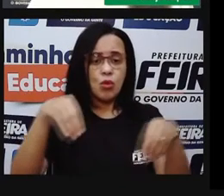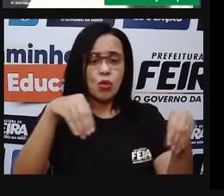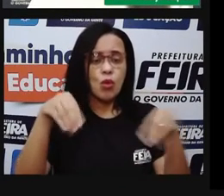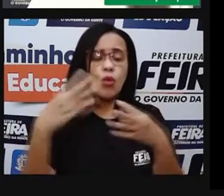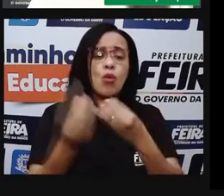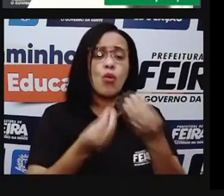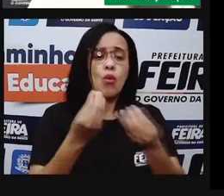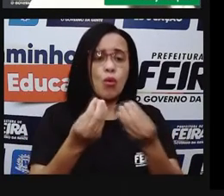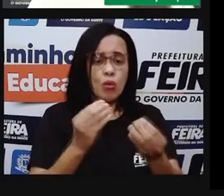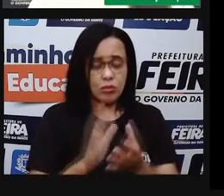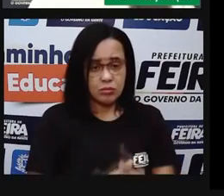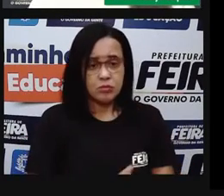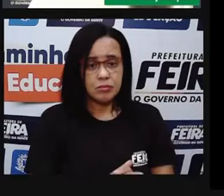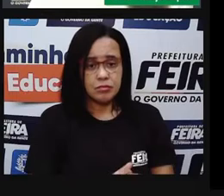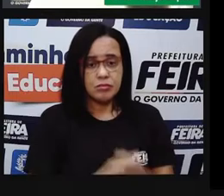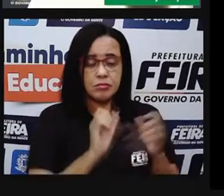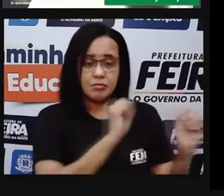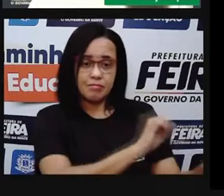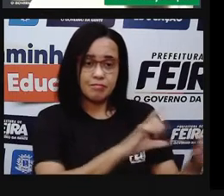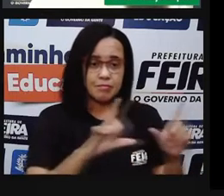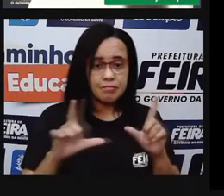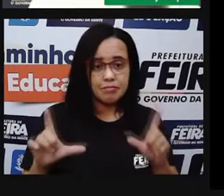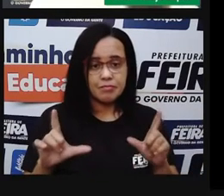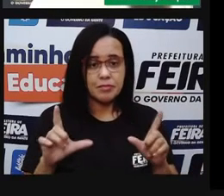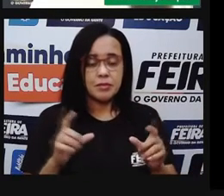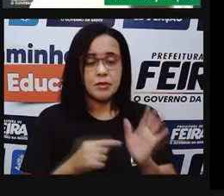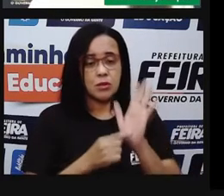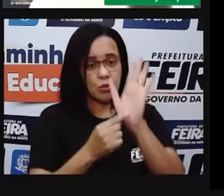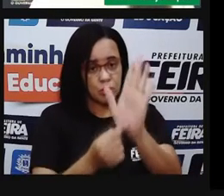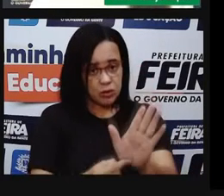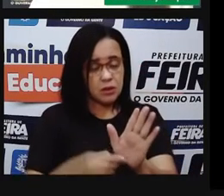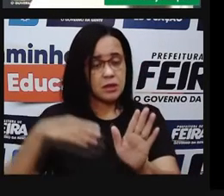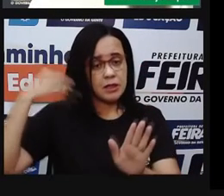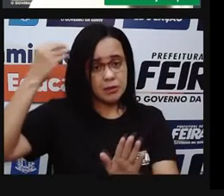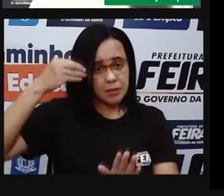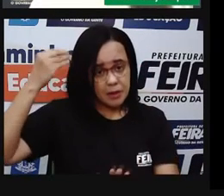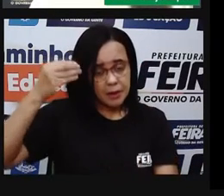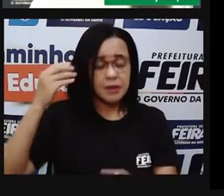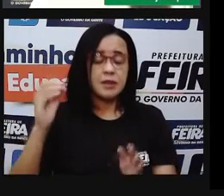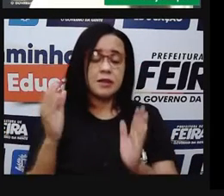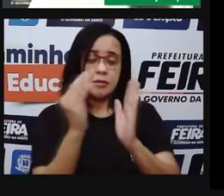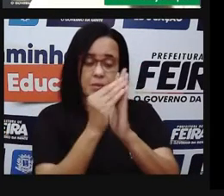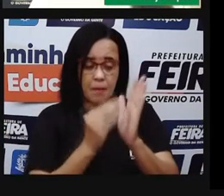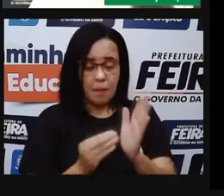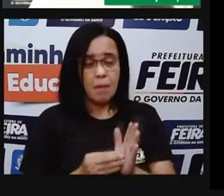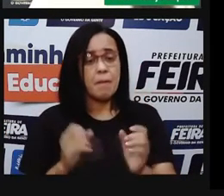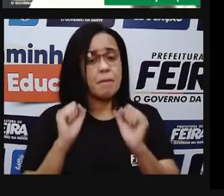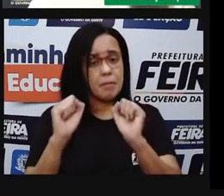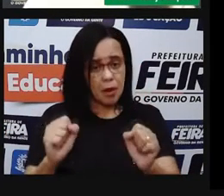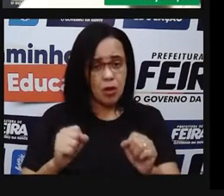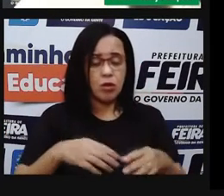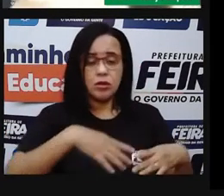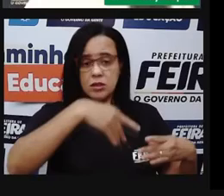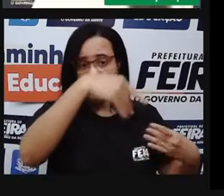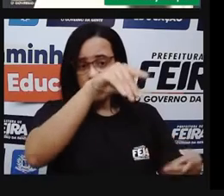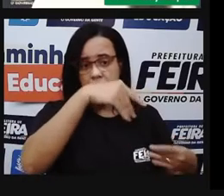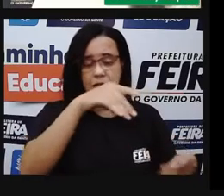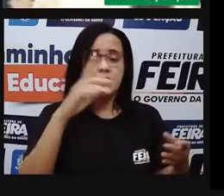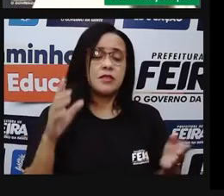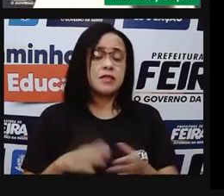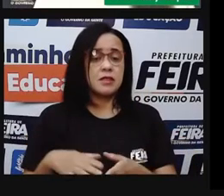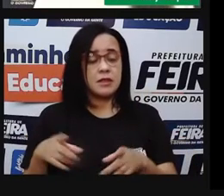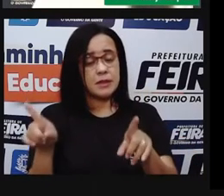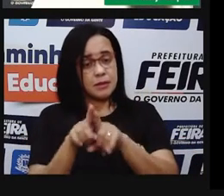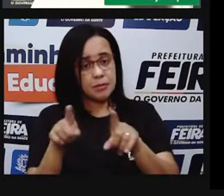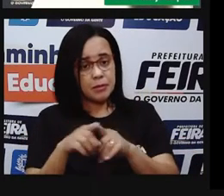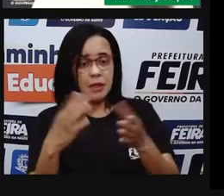a gente pode publicar em livros também as nossas experiências, em revistas, em sites, ou, né, de forma oral,